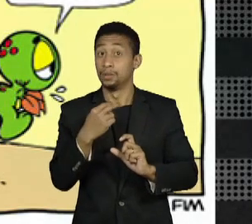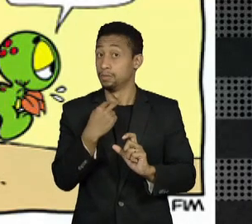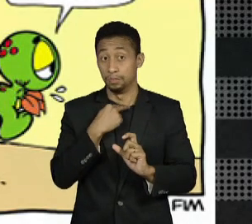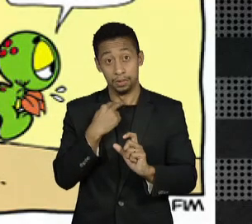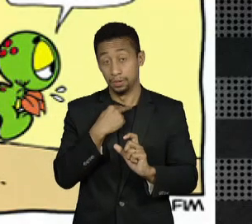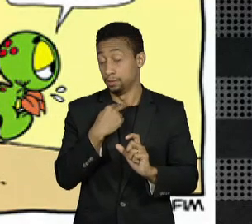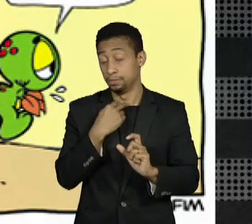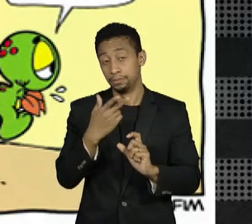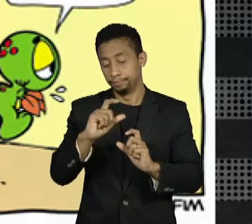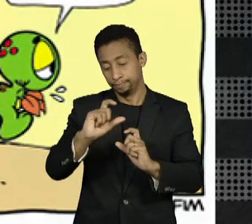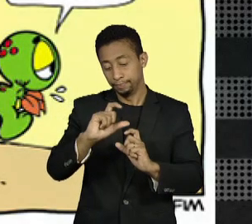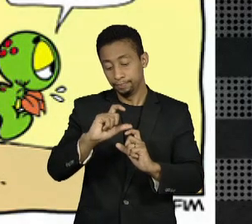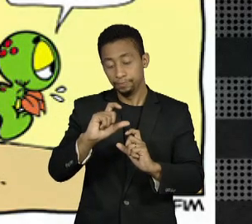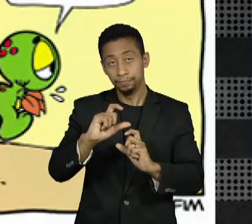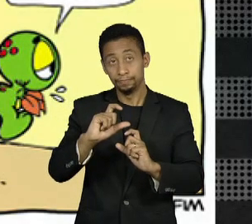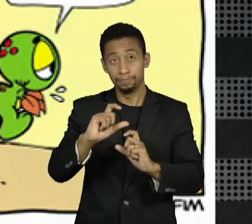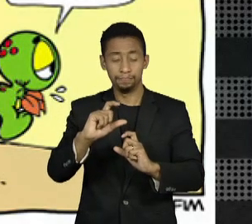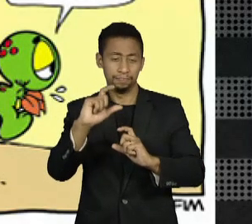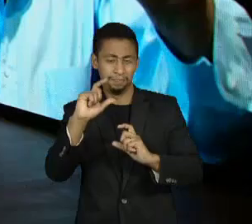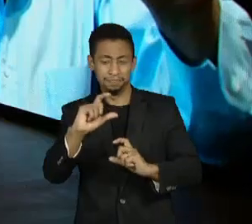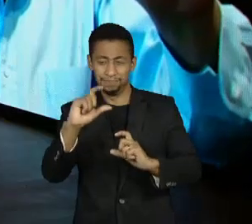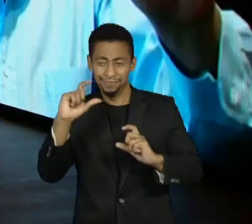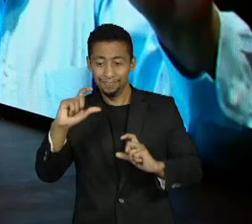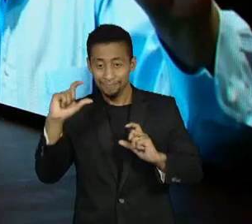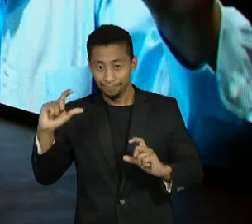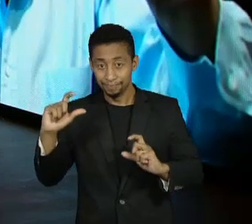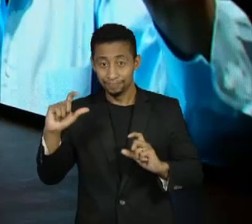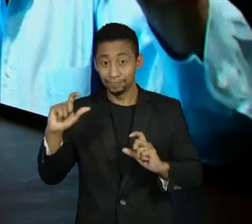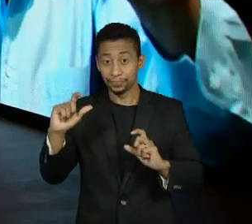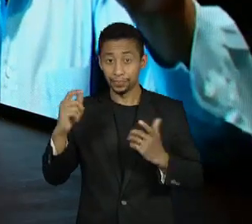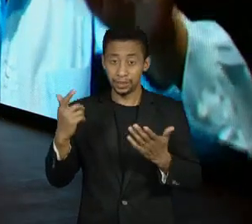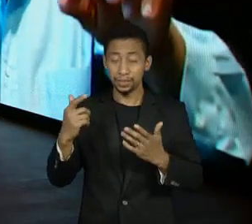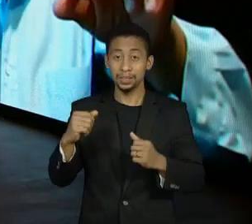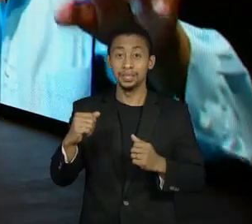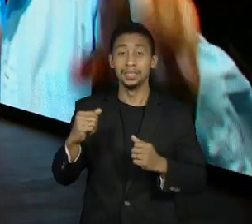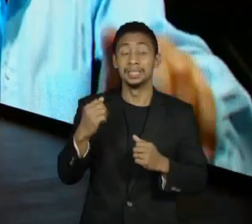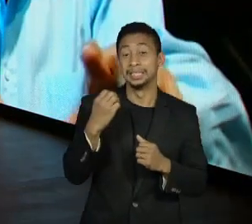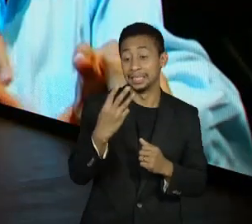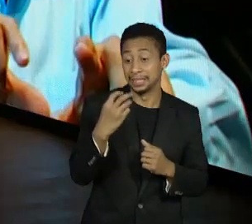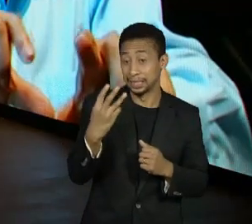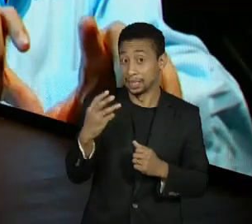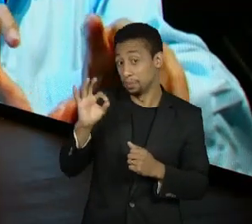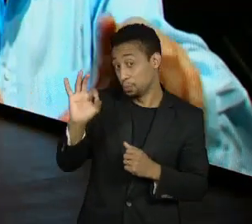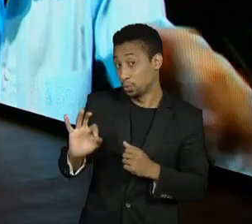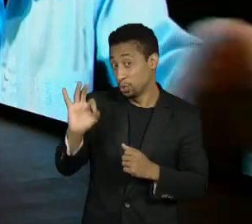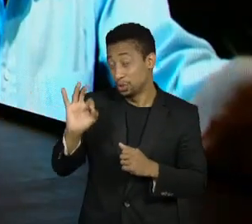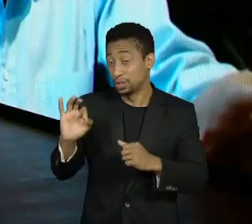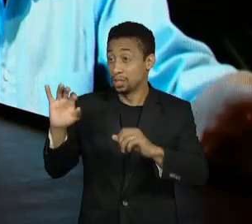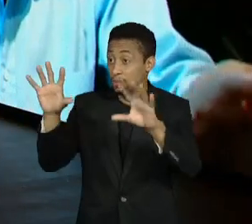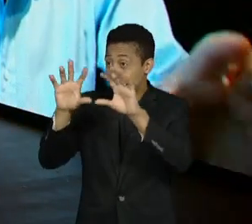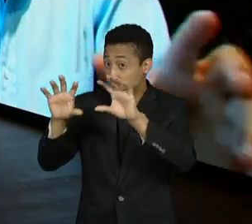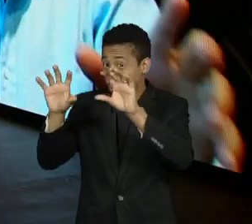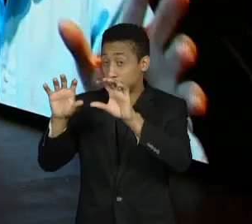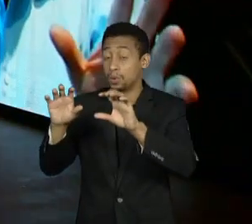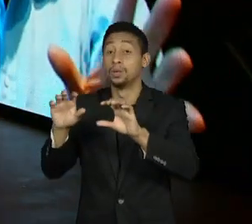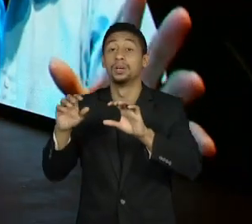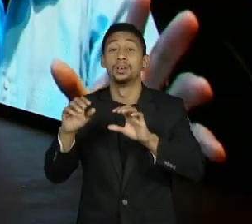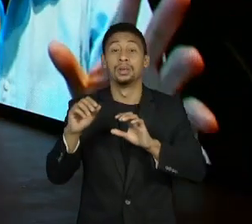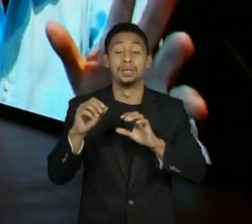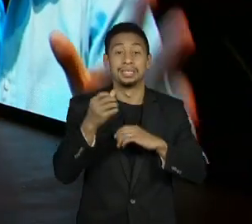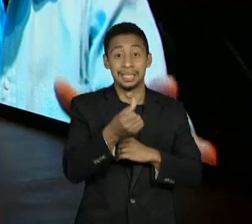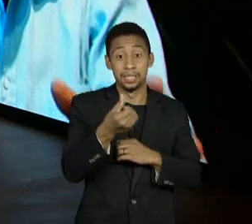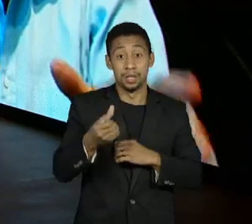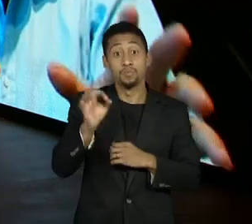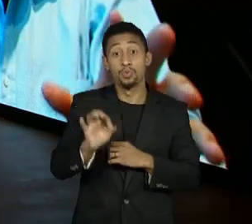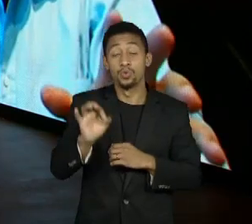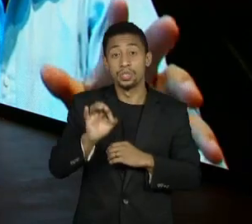que um terço do quadrinho para o balão, 2/3 para a imagem. Então, assim, dá